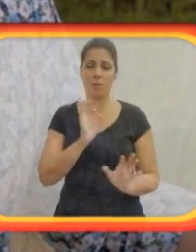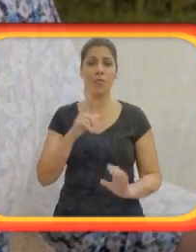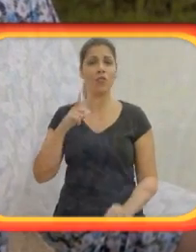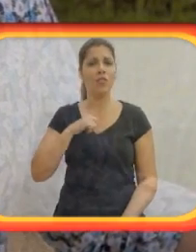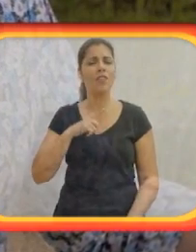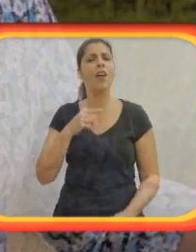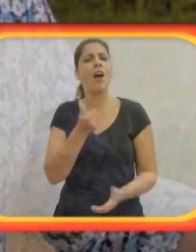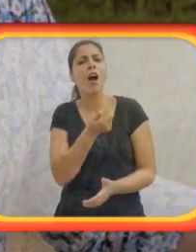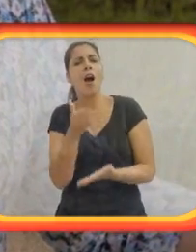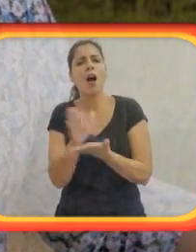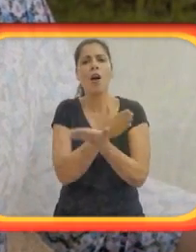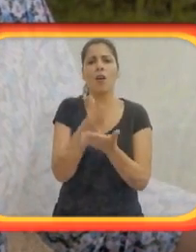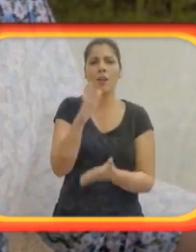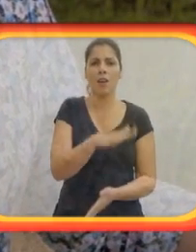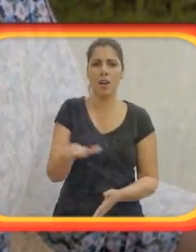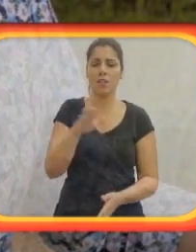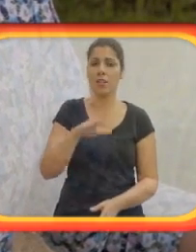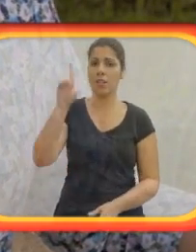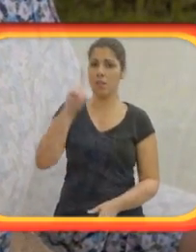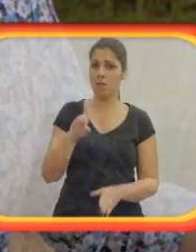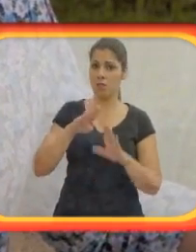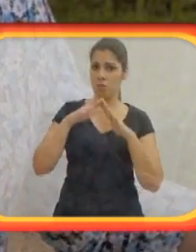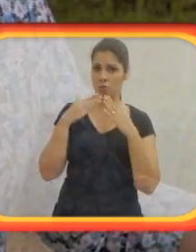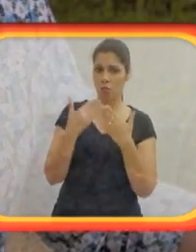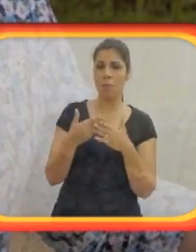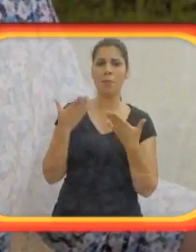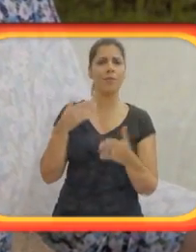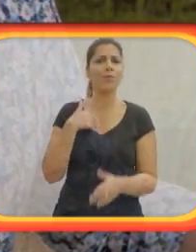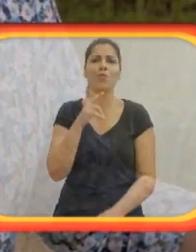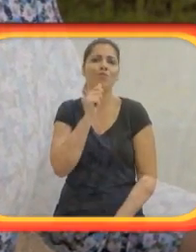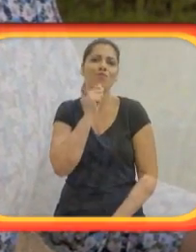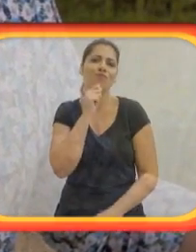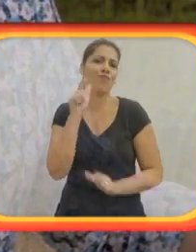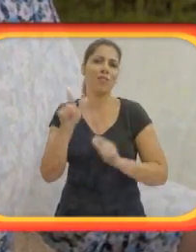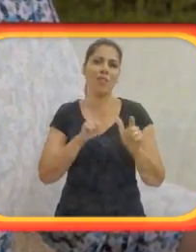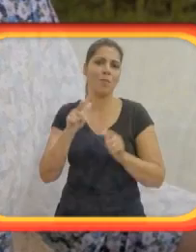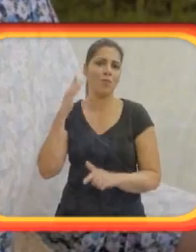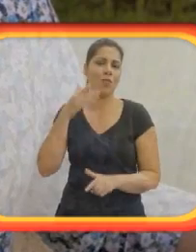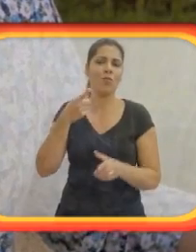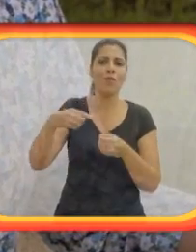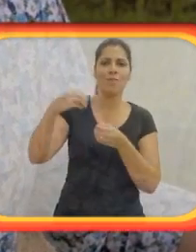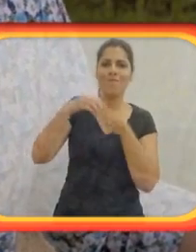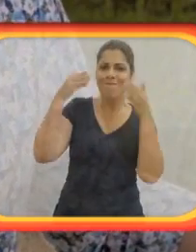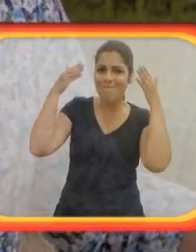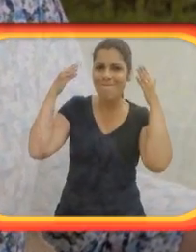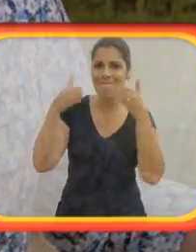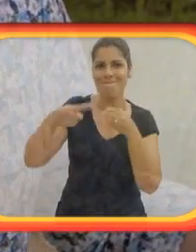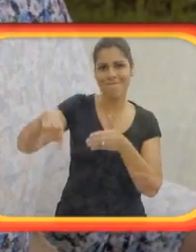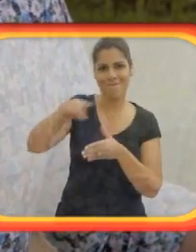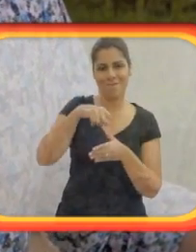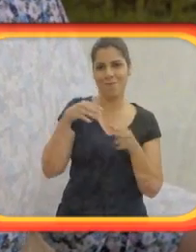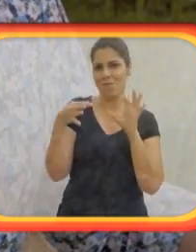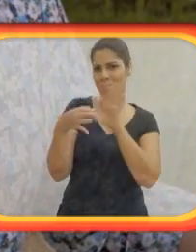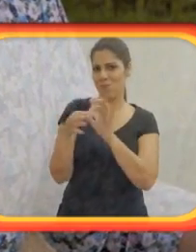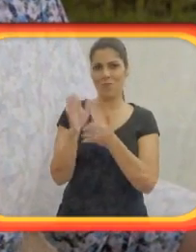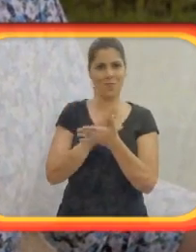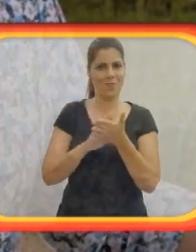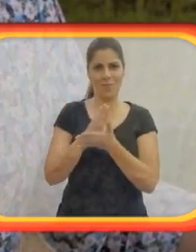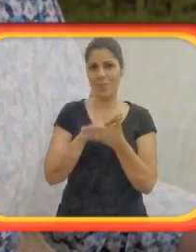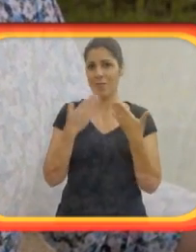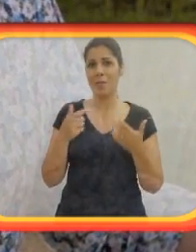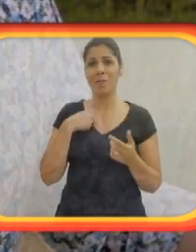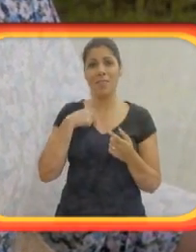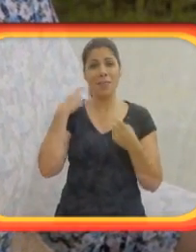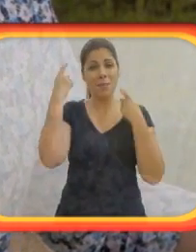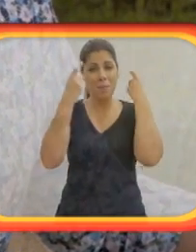tanto essa proposta de inclusão ainda. Tínhamos algumas crianças com deficiência na escola, mas não havia um trabalho